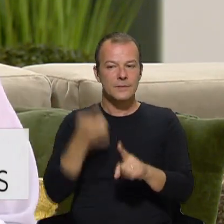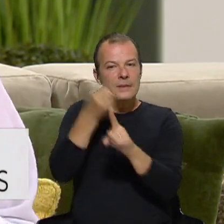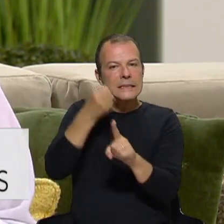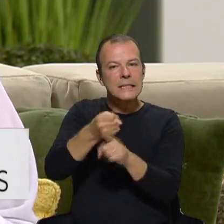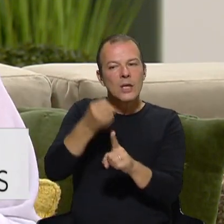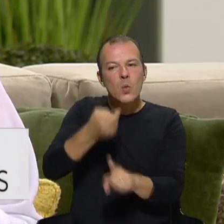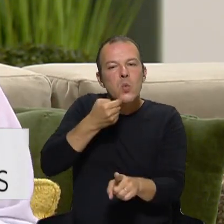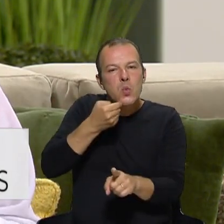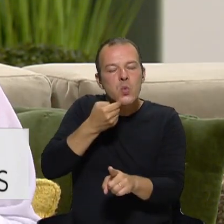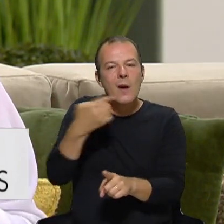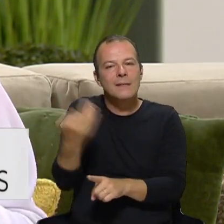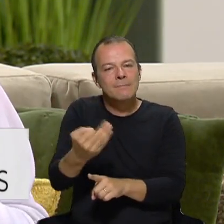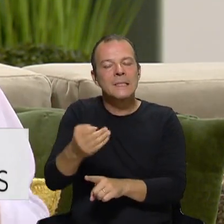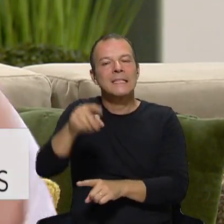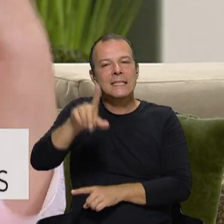desafiante e até